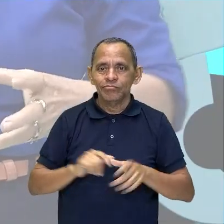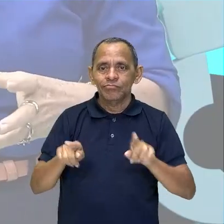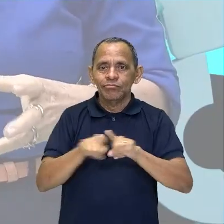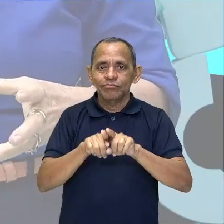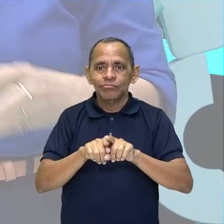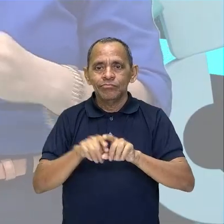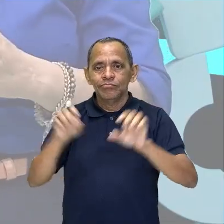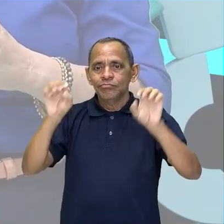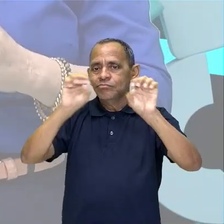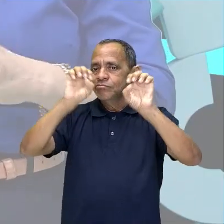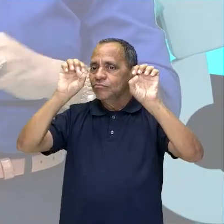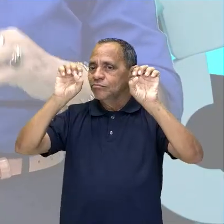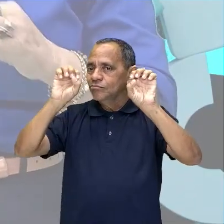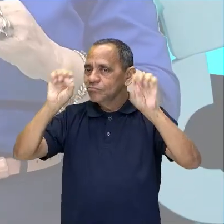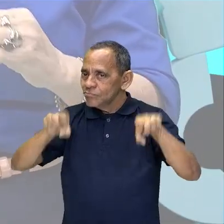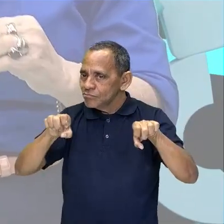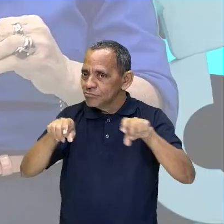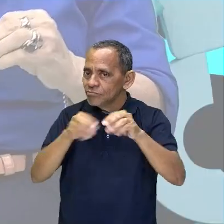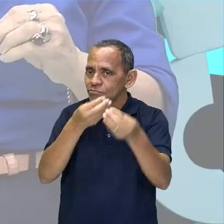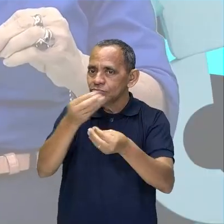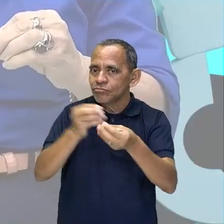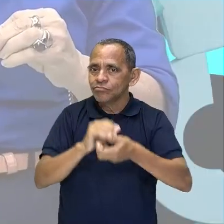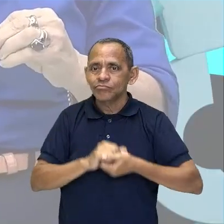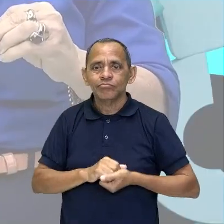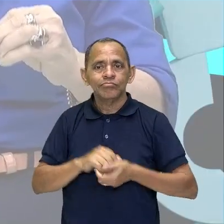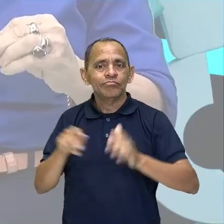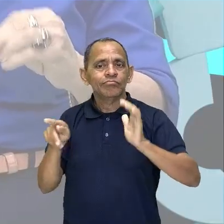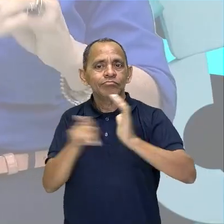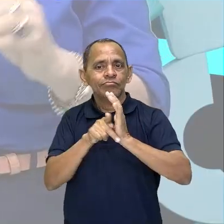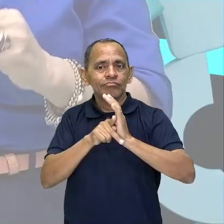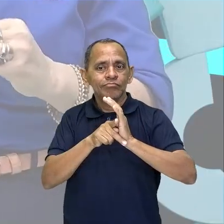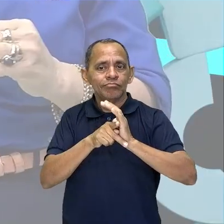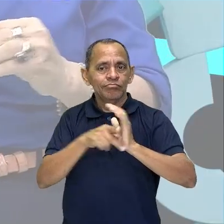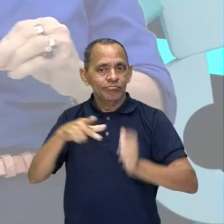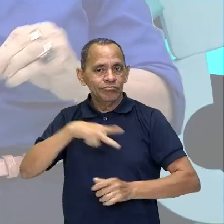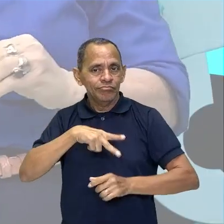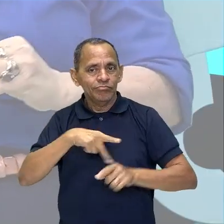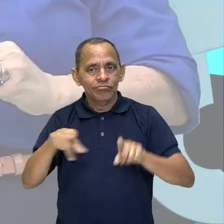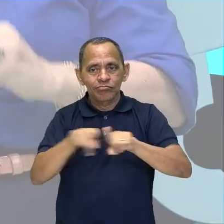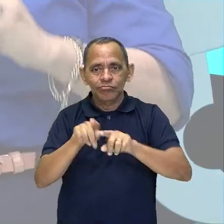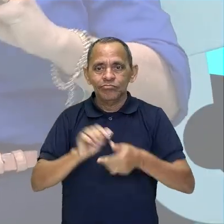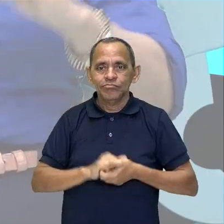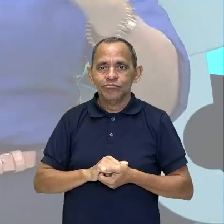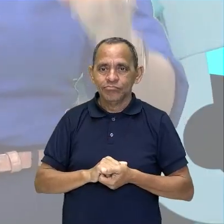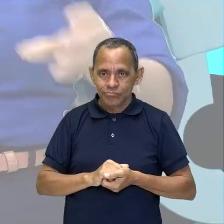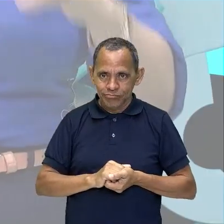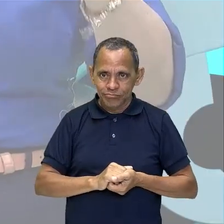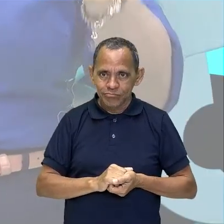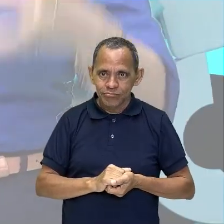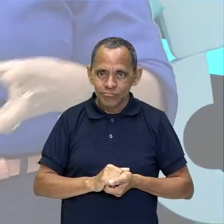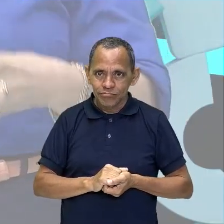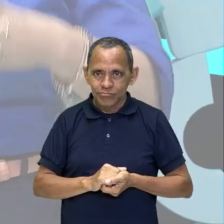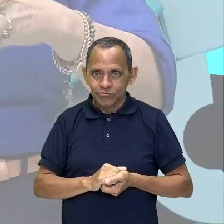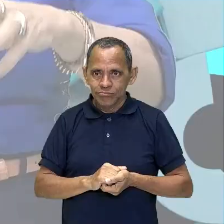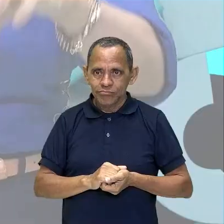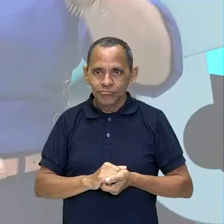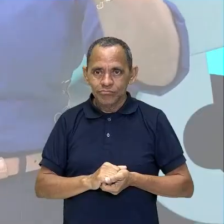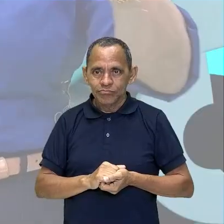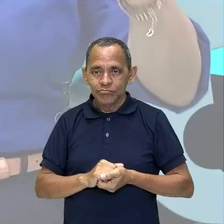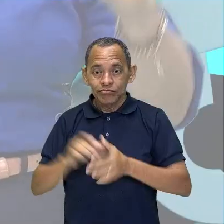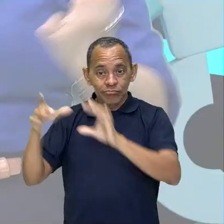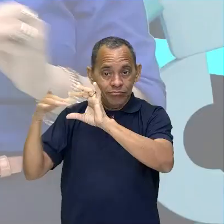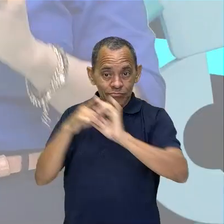não é o pronome pessoal, certo? É de onde você vai partir, de um nó para outro nó. Então, a rede é essa estrutura